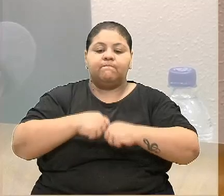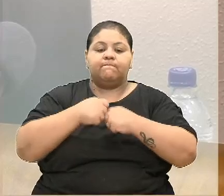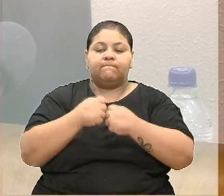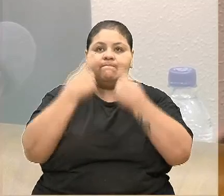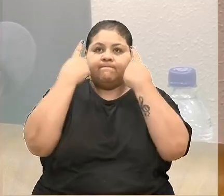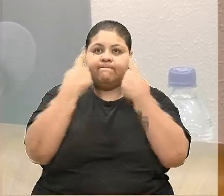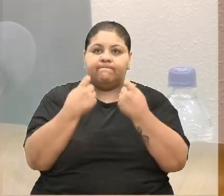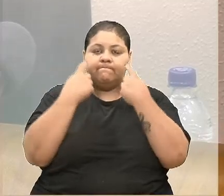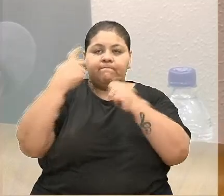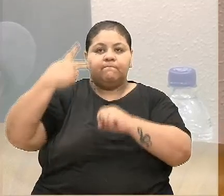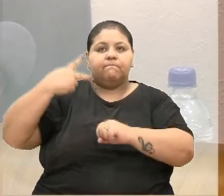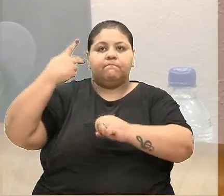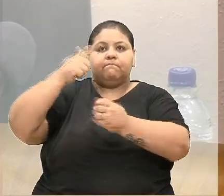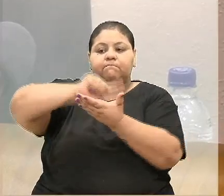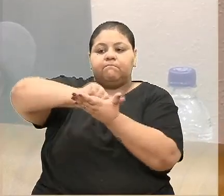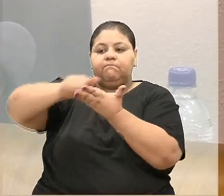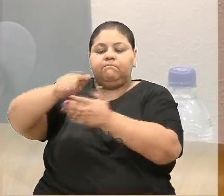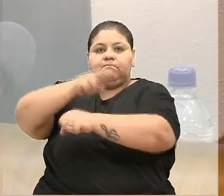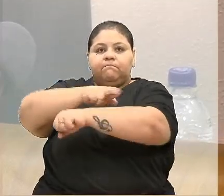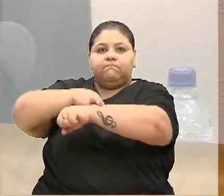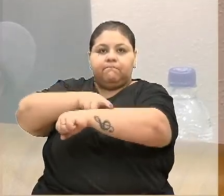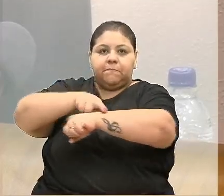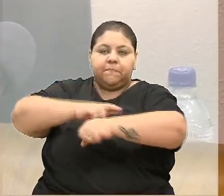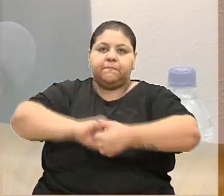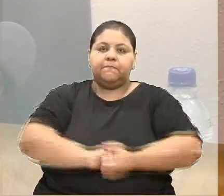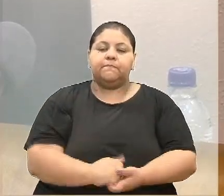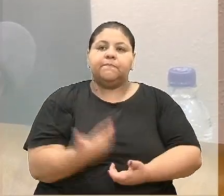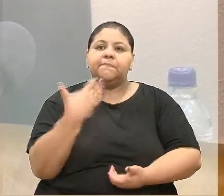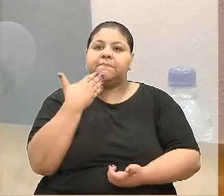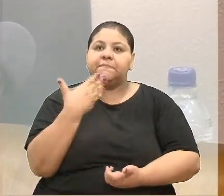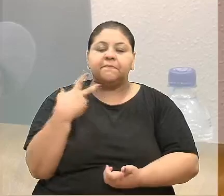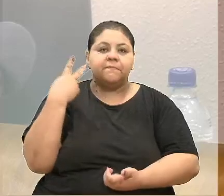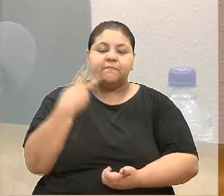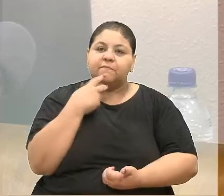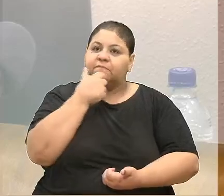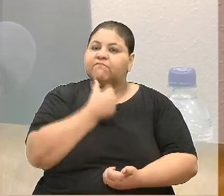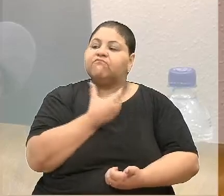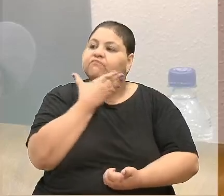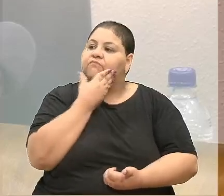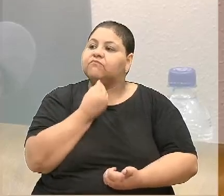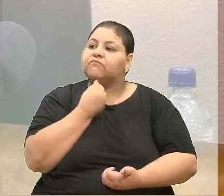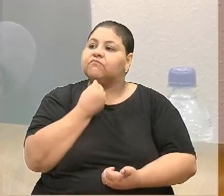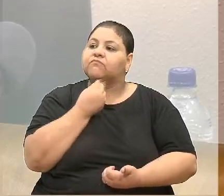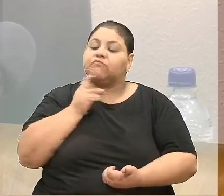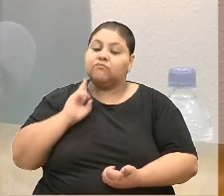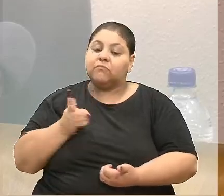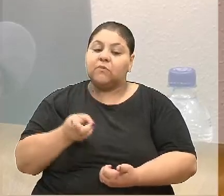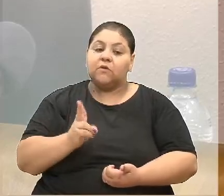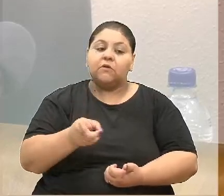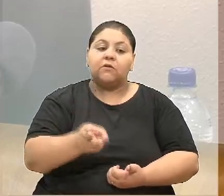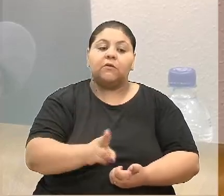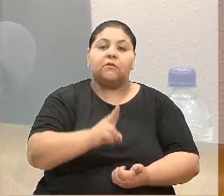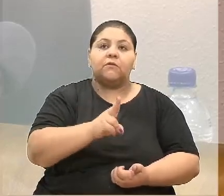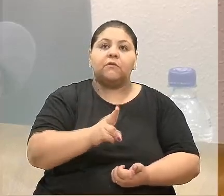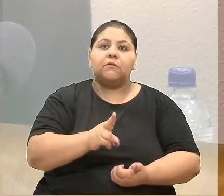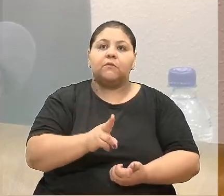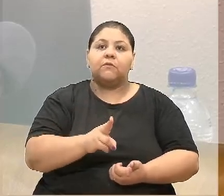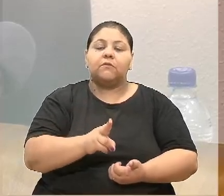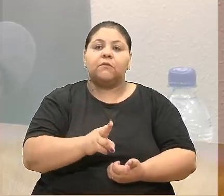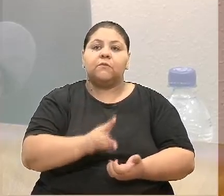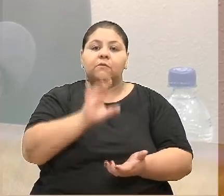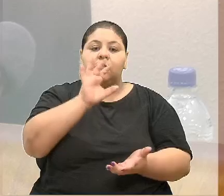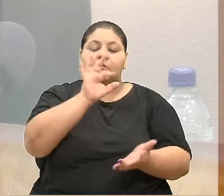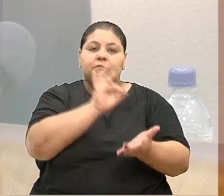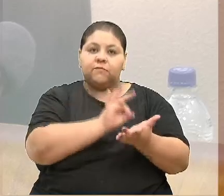Violência Política de Gênero e Raça. Solicito às vereadoras e vereadores que procedam ao registro de presenças no